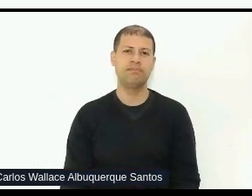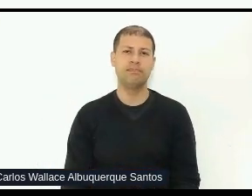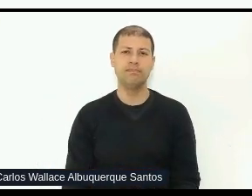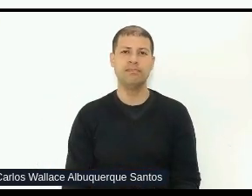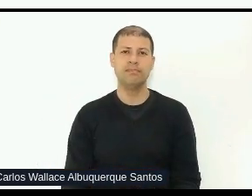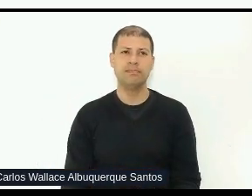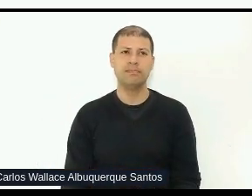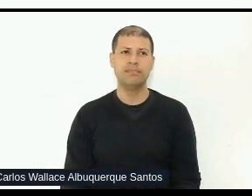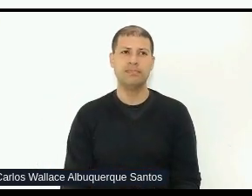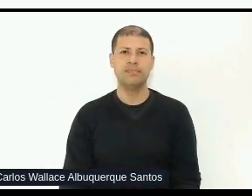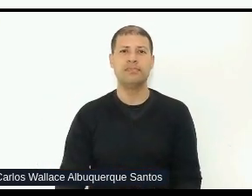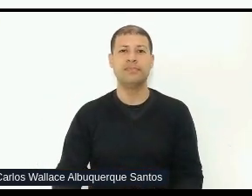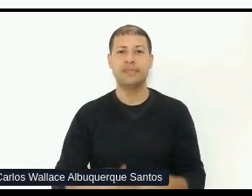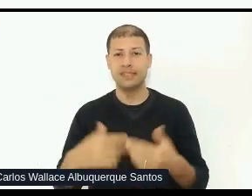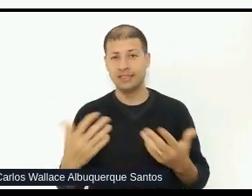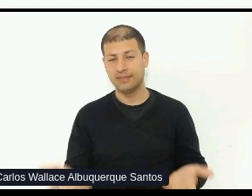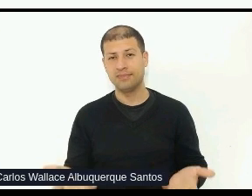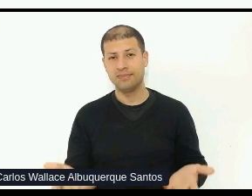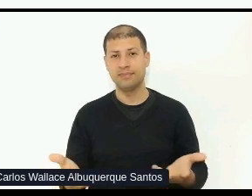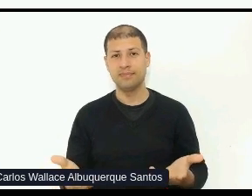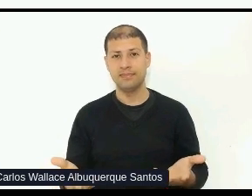E com isso,